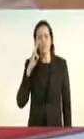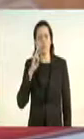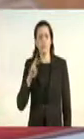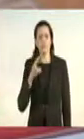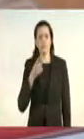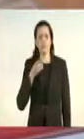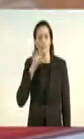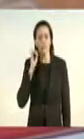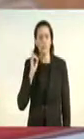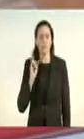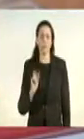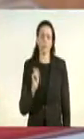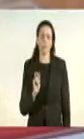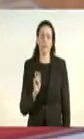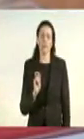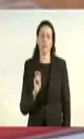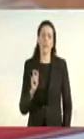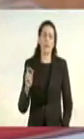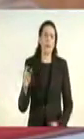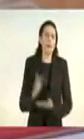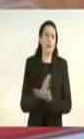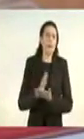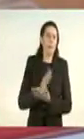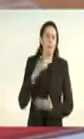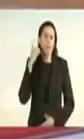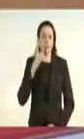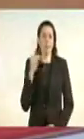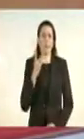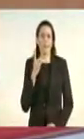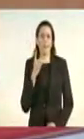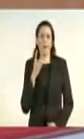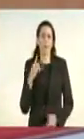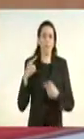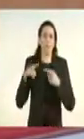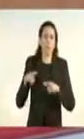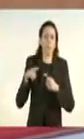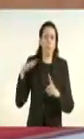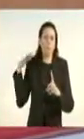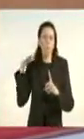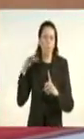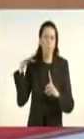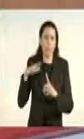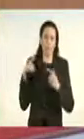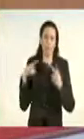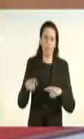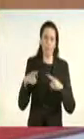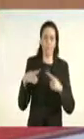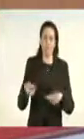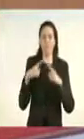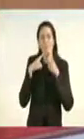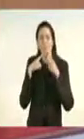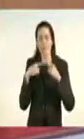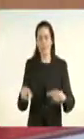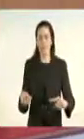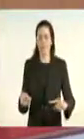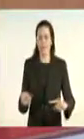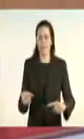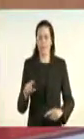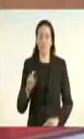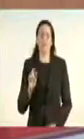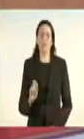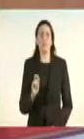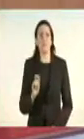ao governador Flávio, questionando sobre que hoje ele capitaliza em